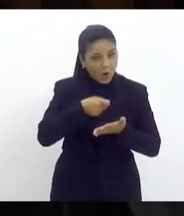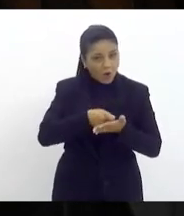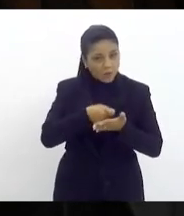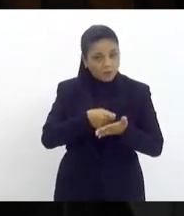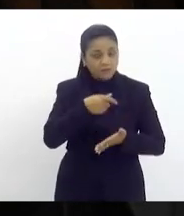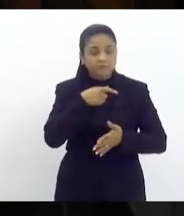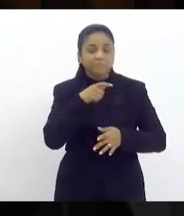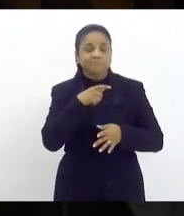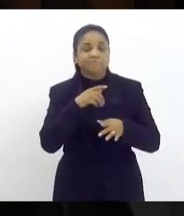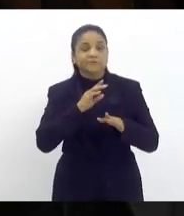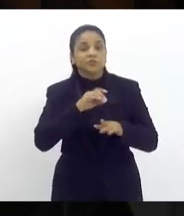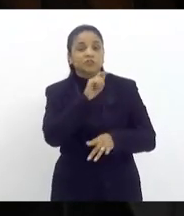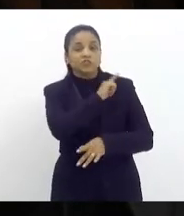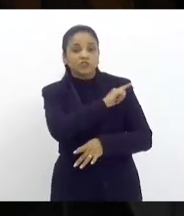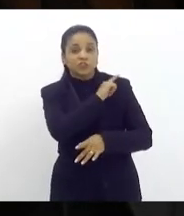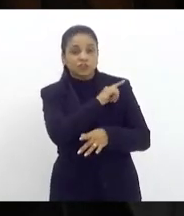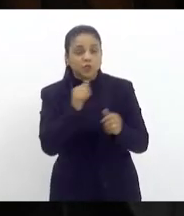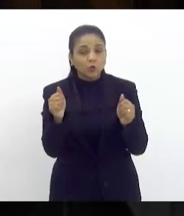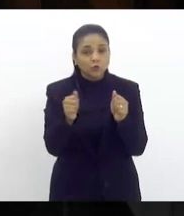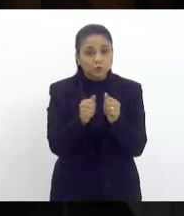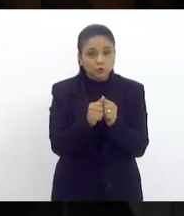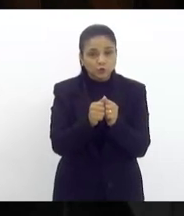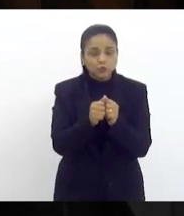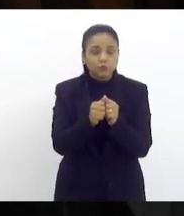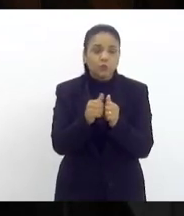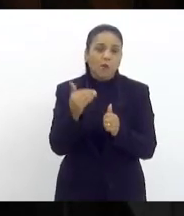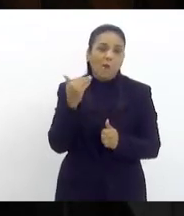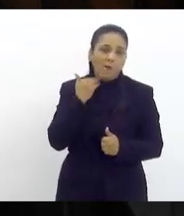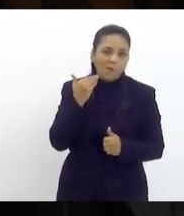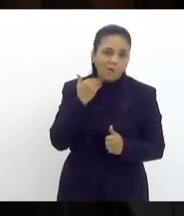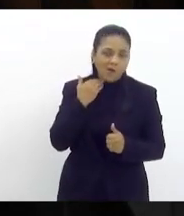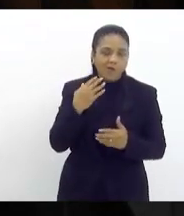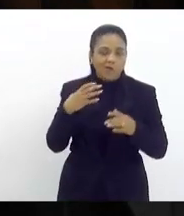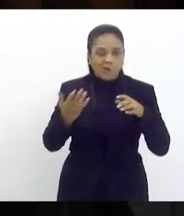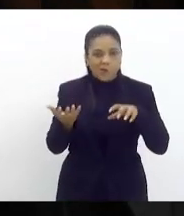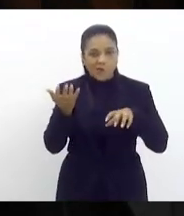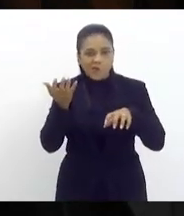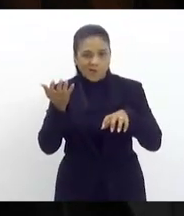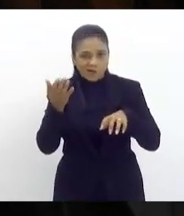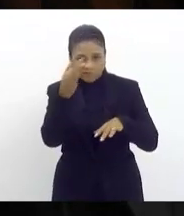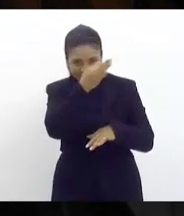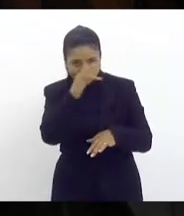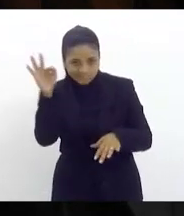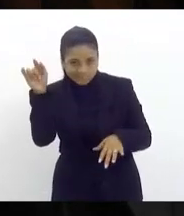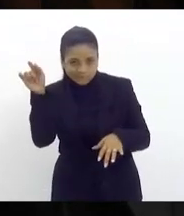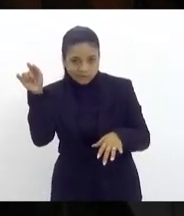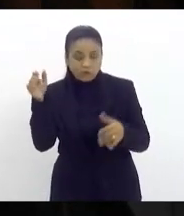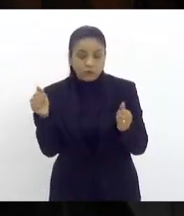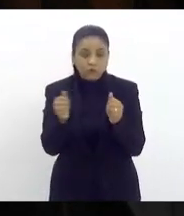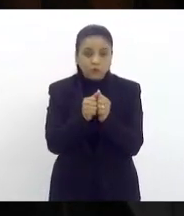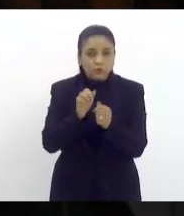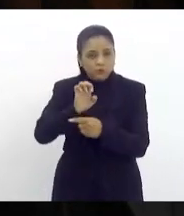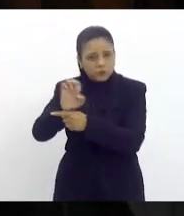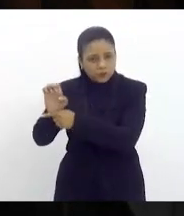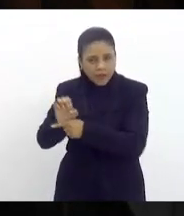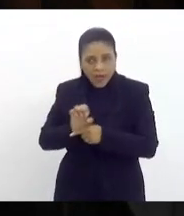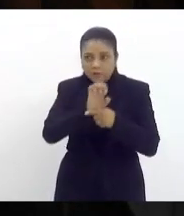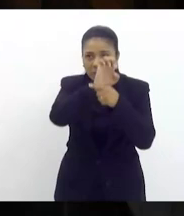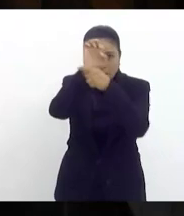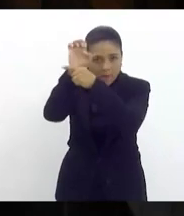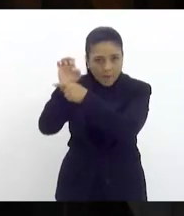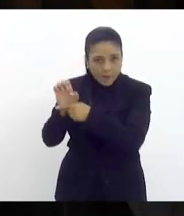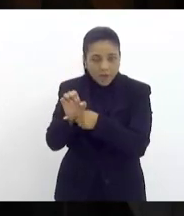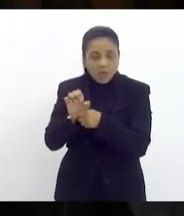ao Tesouro Nacional e ao Congresso Nacional, junto com os demais Estados, visando a revisão da